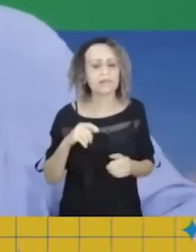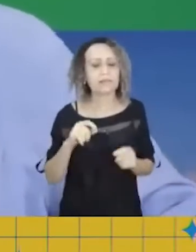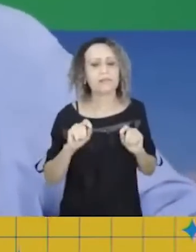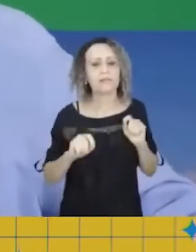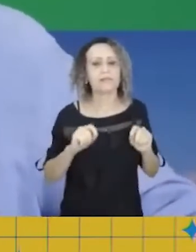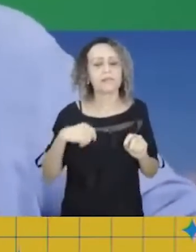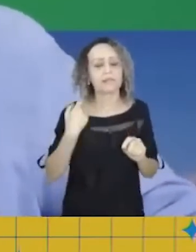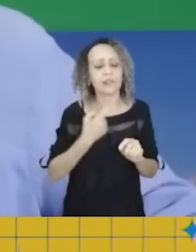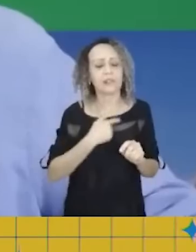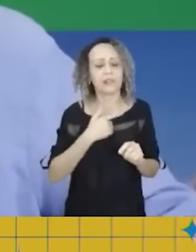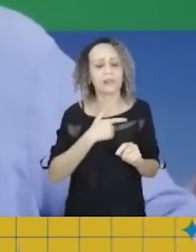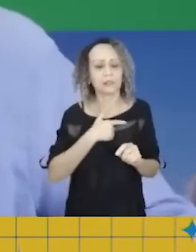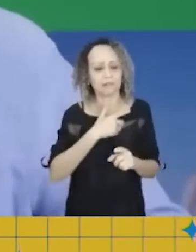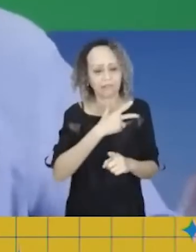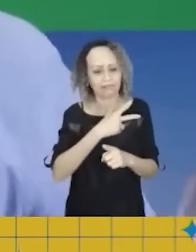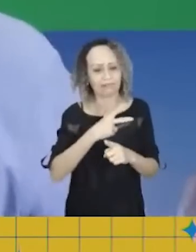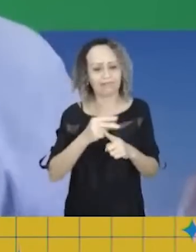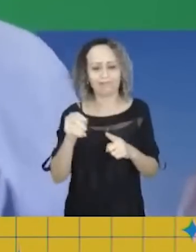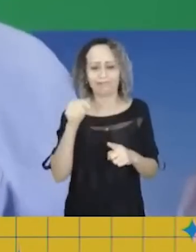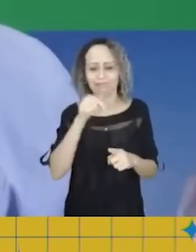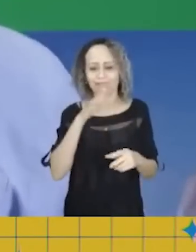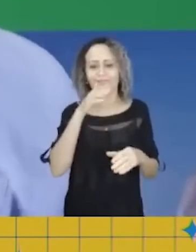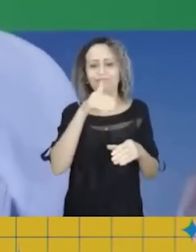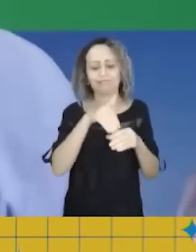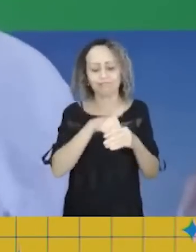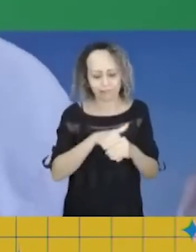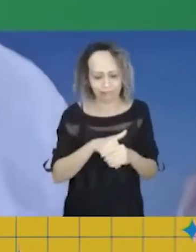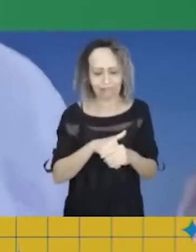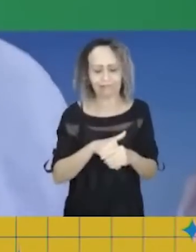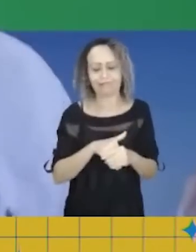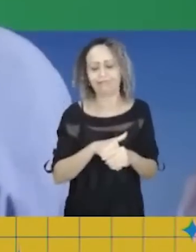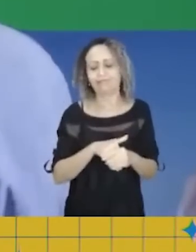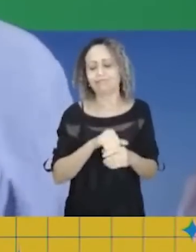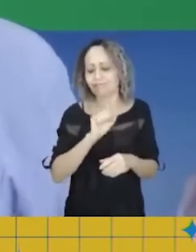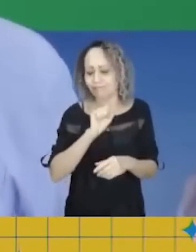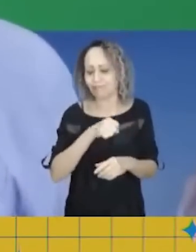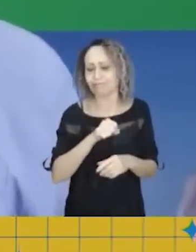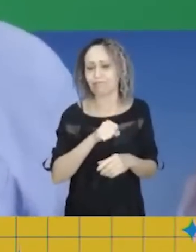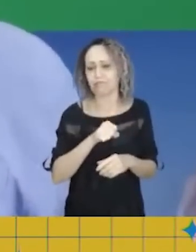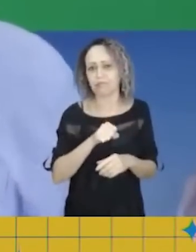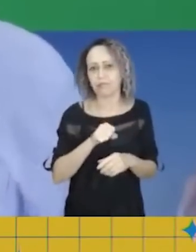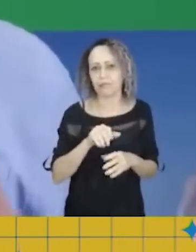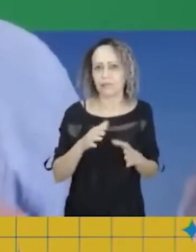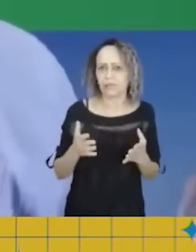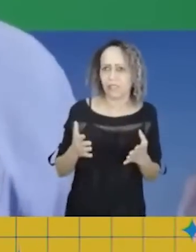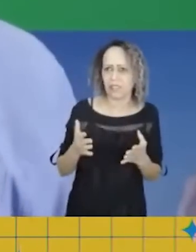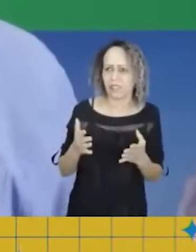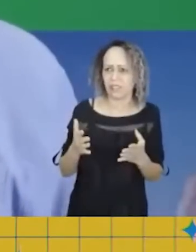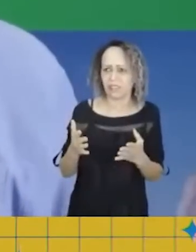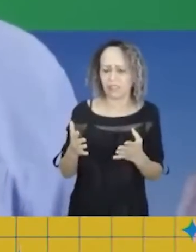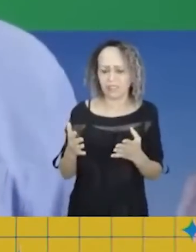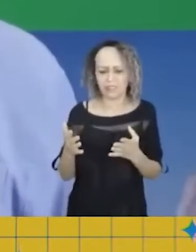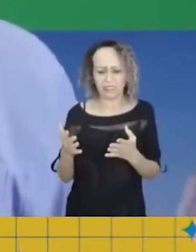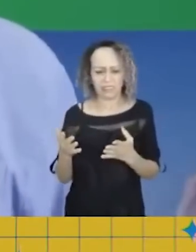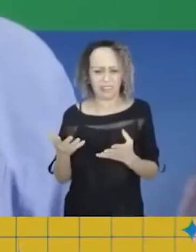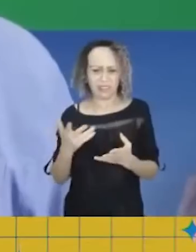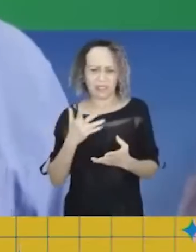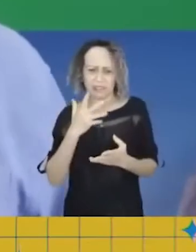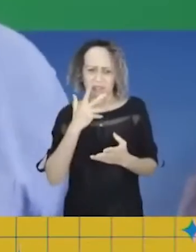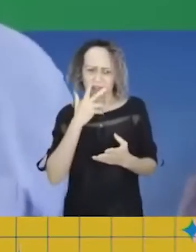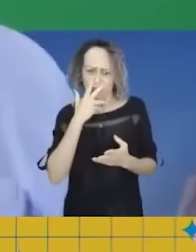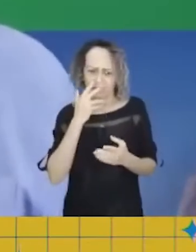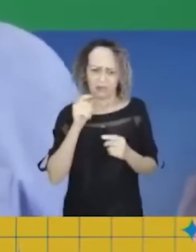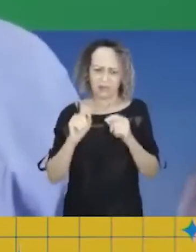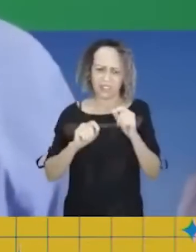nós vamos ganhar as eleições eu acho impossível ele tirar a diferença numa semana